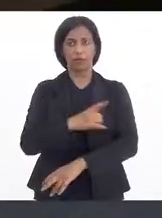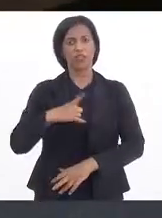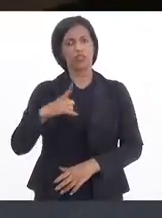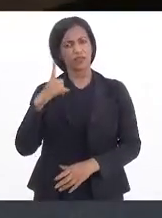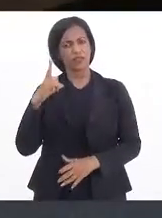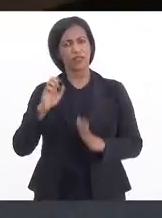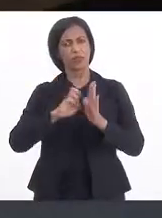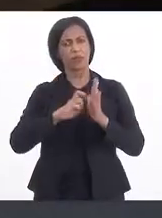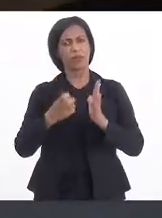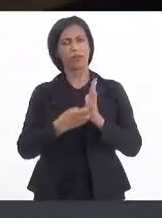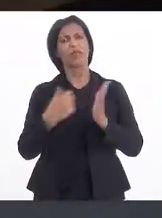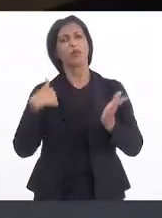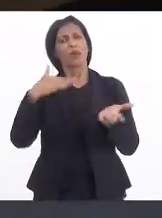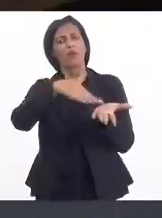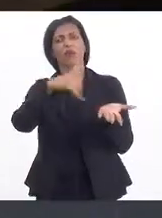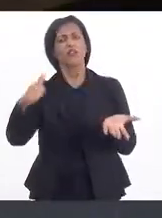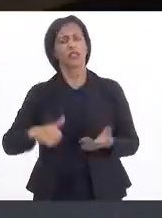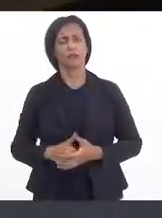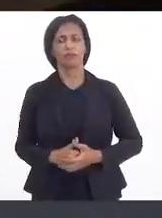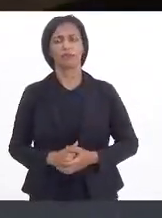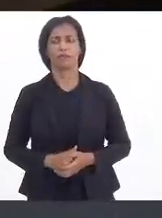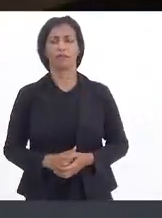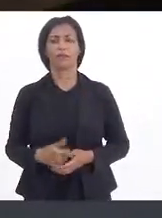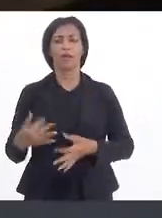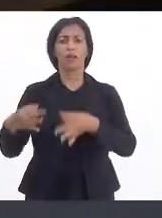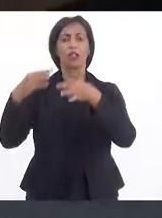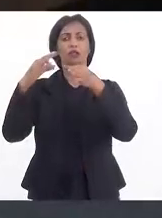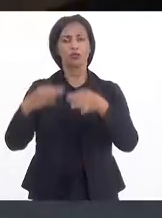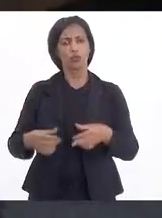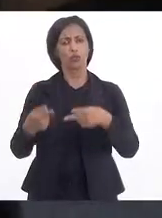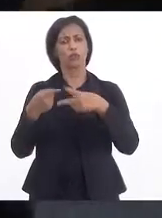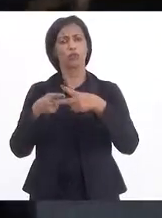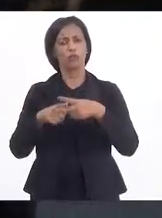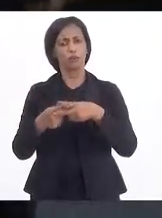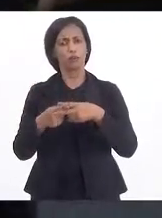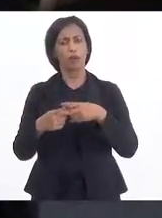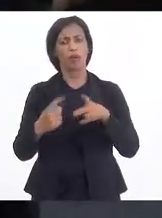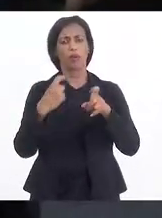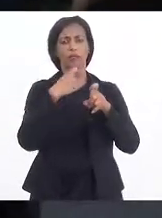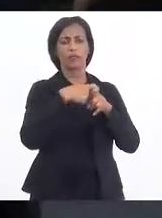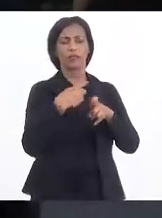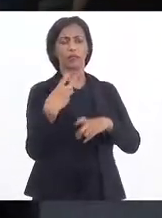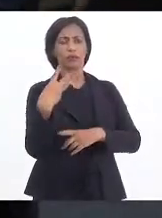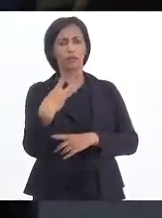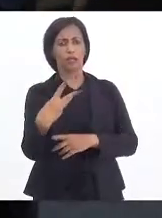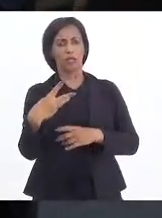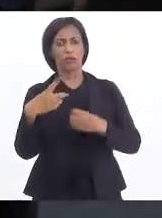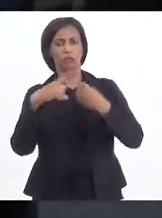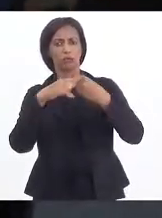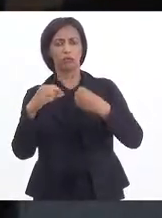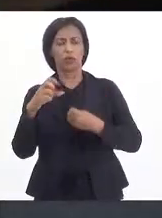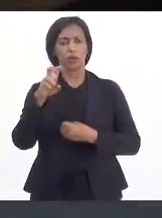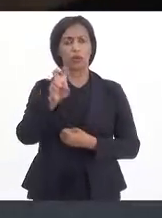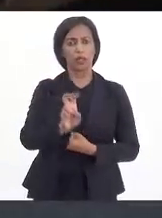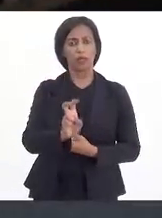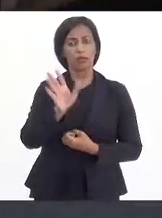tinha feito uma emenda mas eu peço para retirar essa emenda que era justamente para corrigir conhecido 3D o que já foi feito